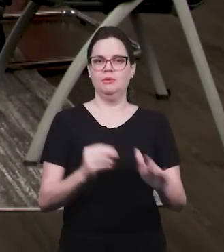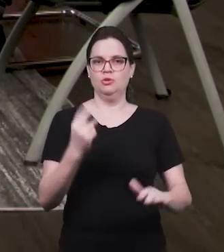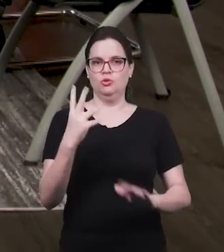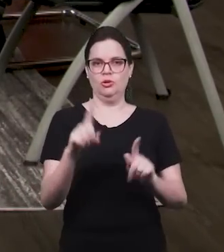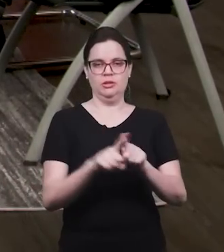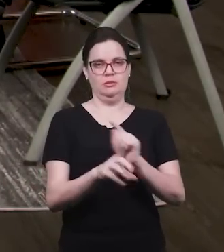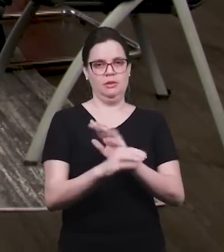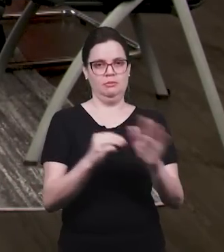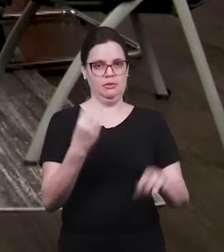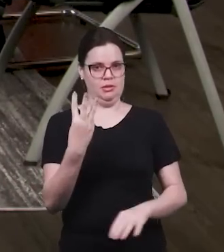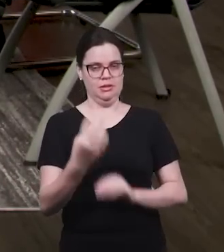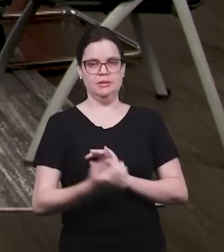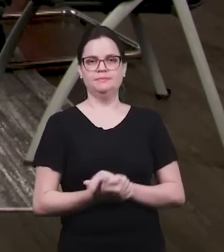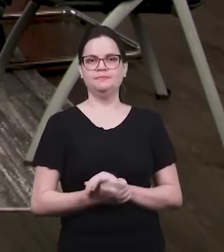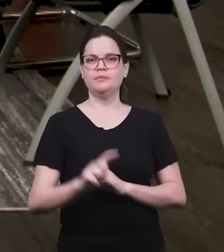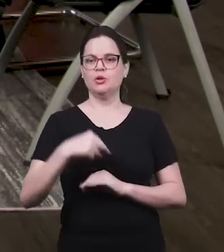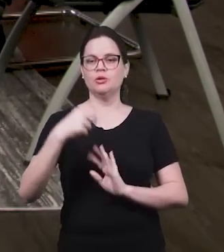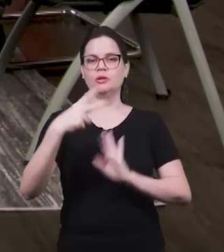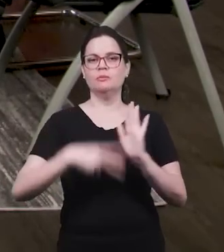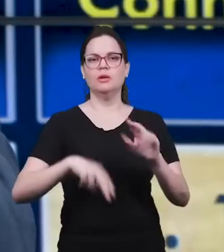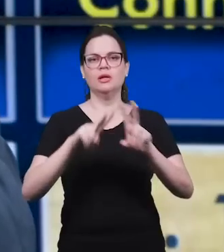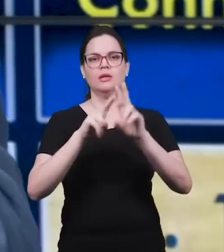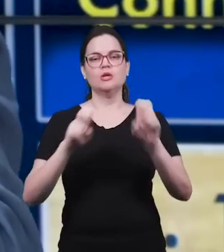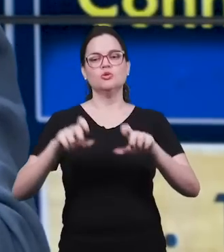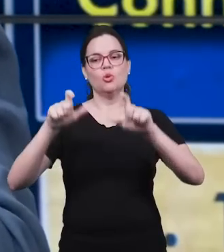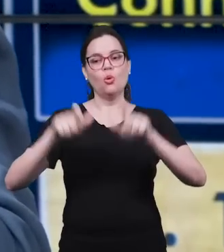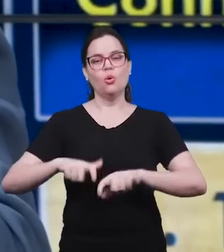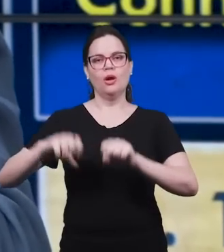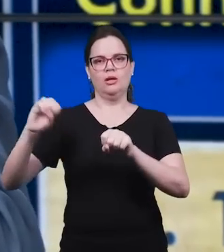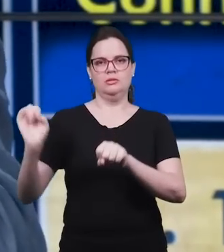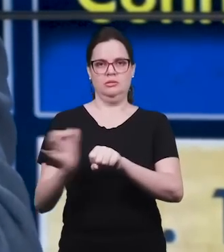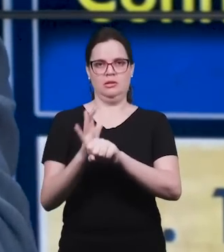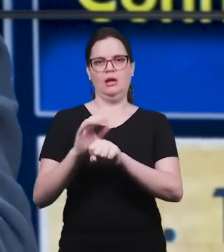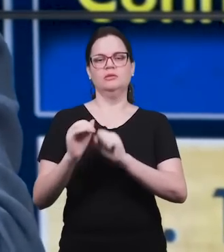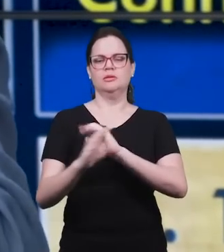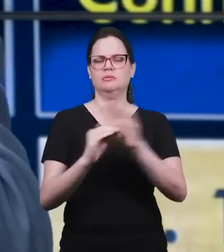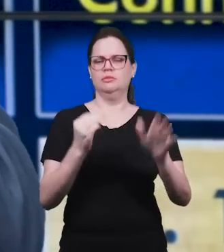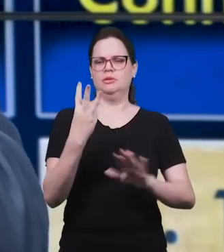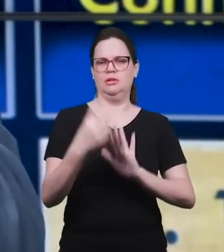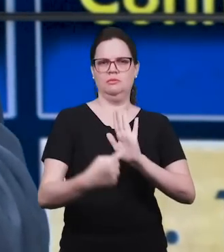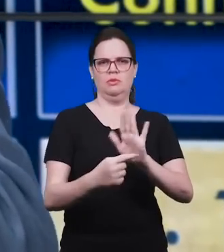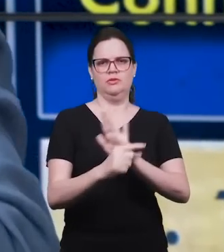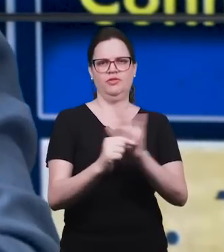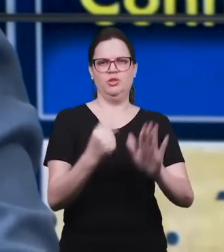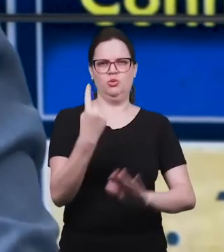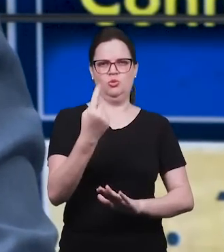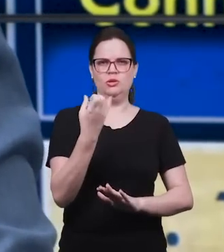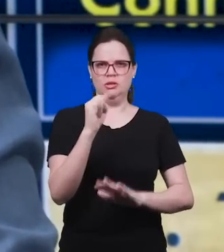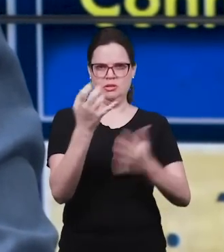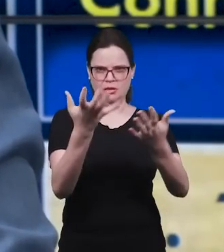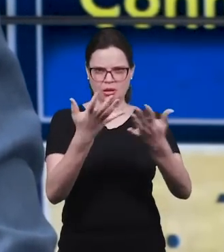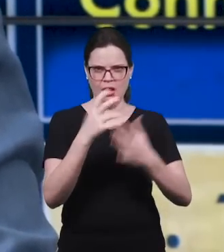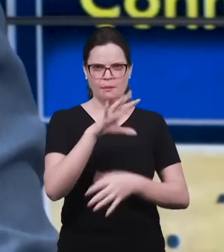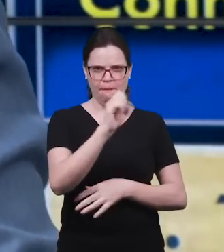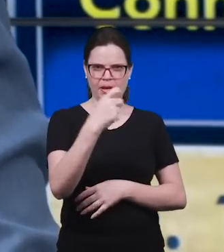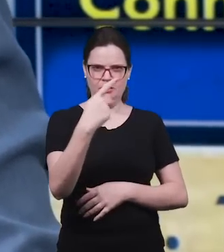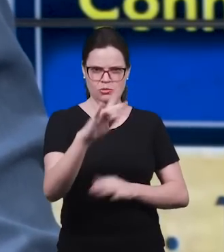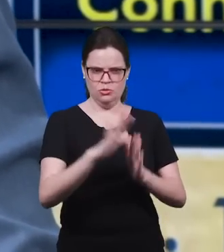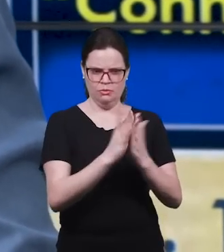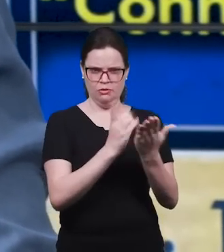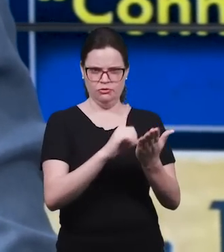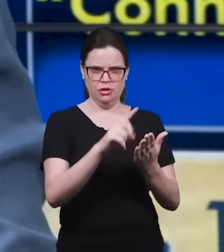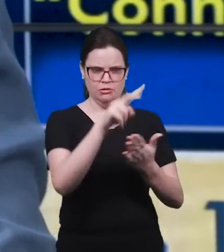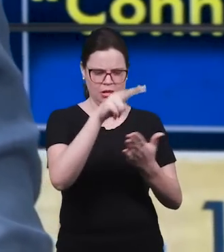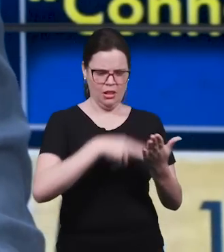Sardes, que está no capítulo 3, lá no início do capítulo 3, a partir do verso 1. Se você quiser, você pode abrir a sua Bíblia e acompanhar